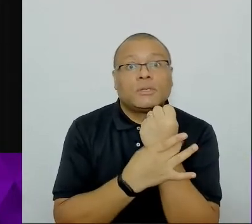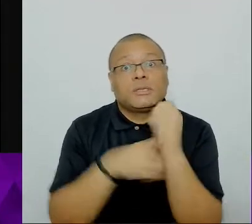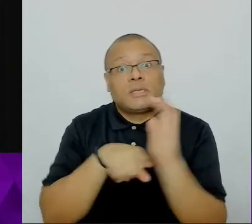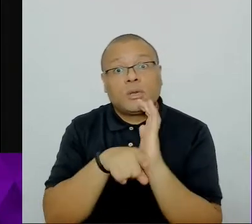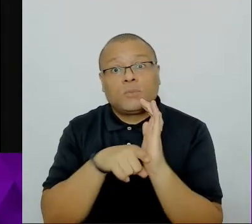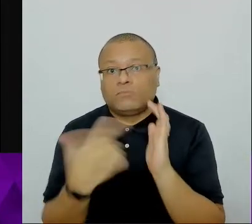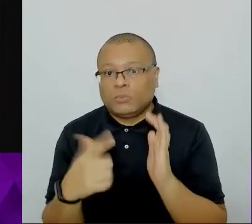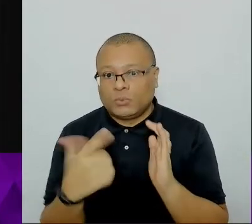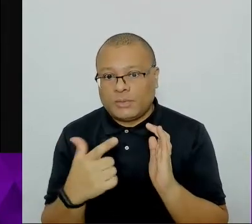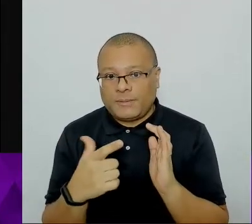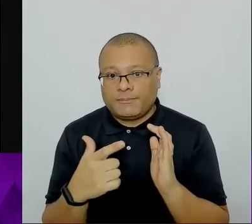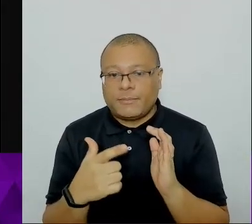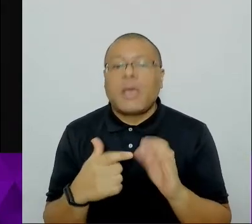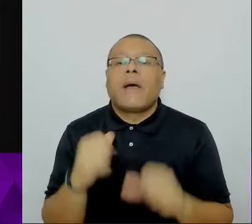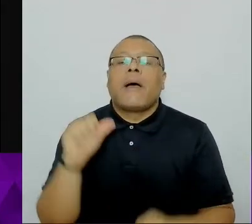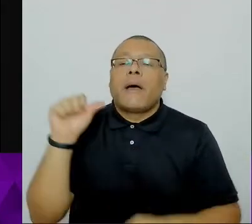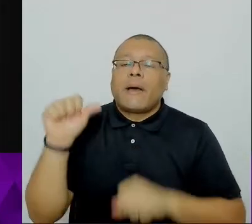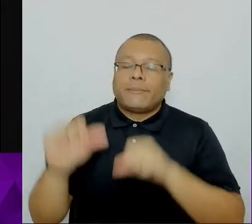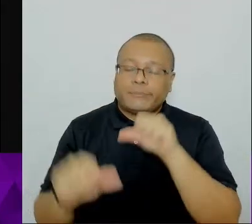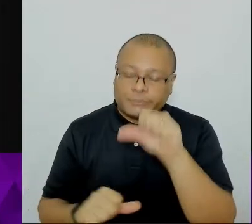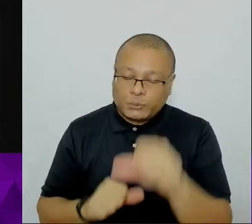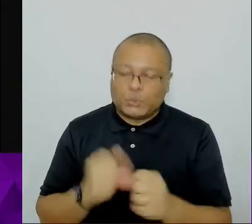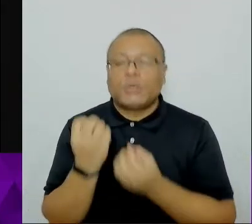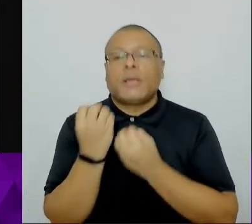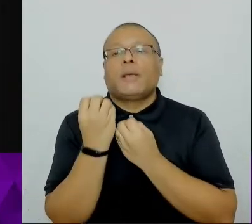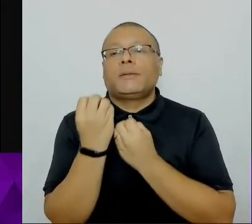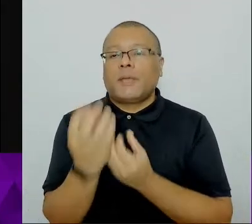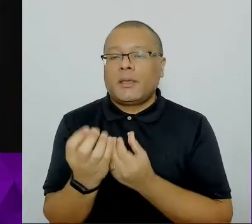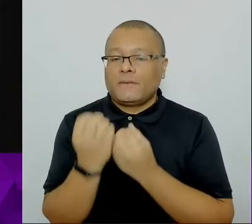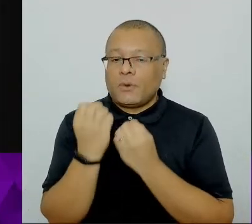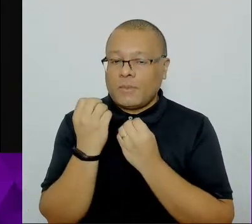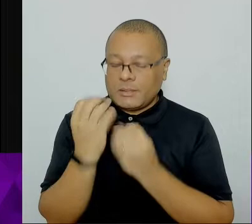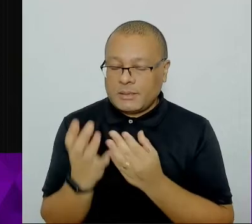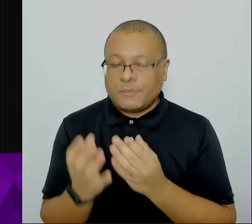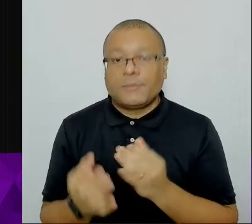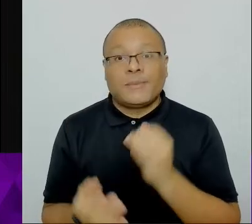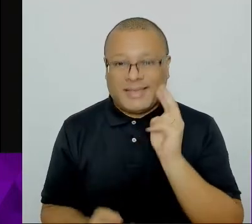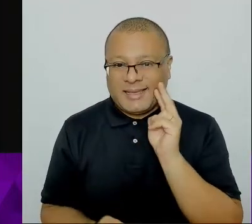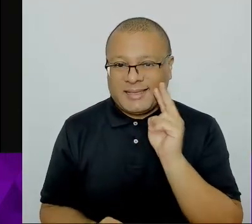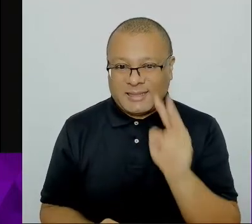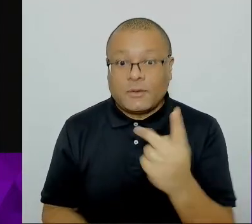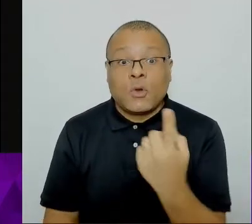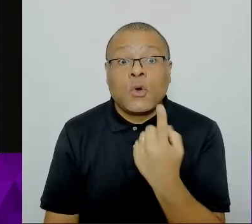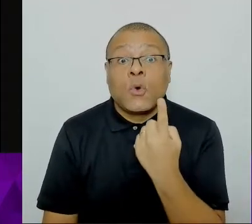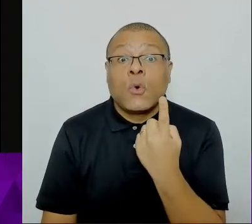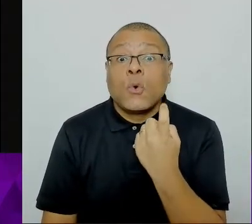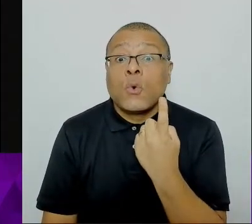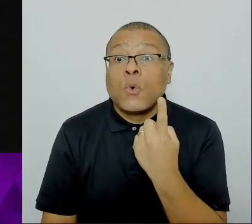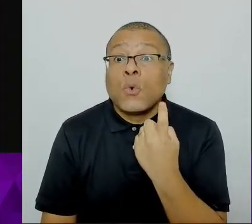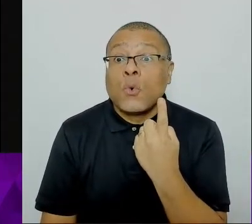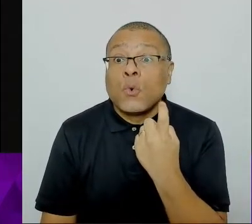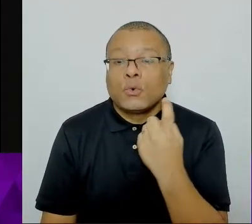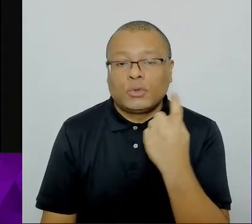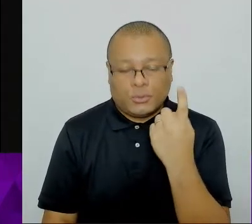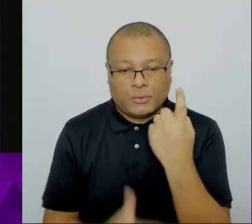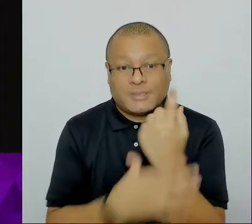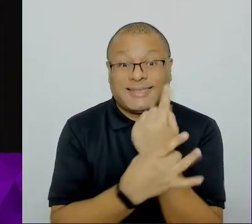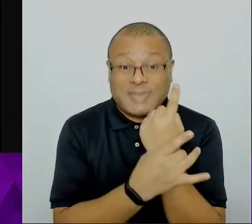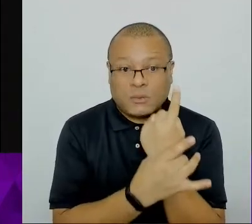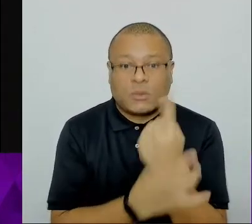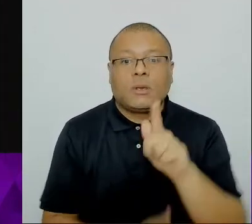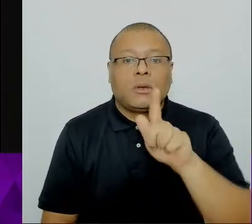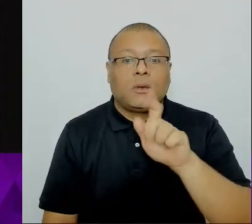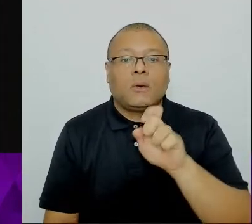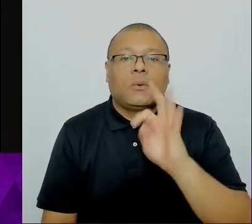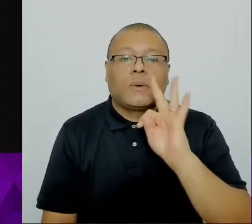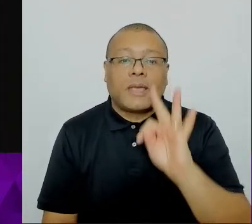com a alteração do recurso e a alteração do estado da aplicação. Como a gente pode ver, o único seguro é o GET, porque todos os